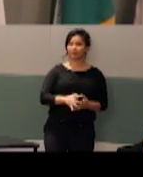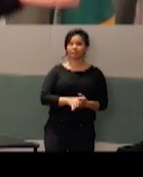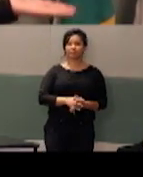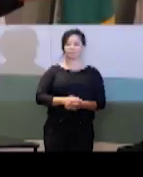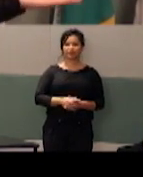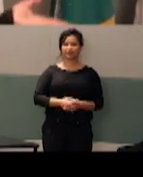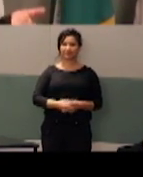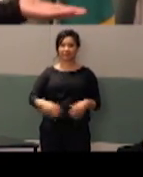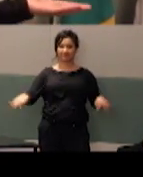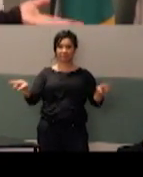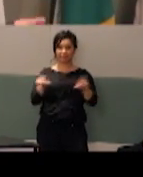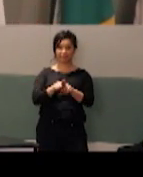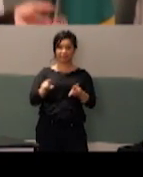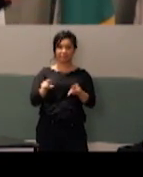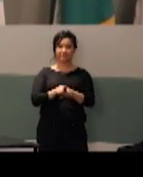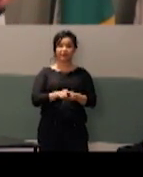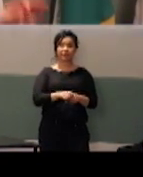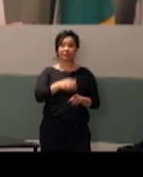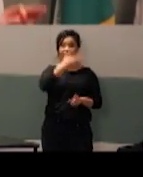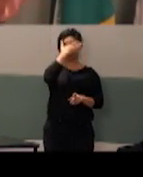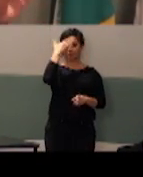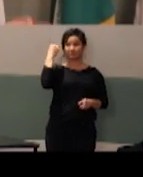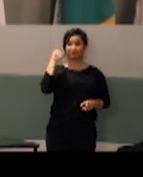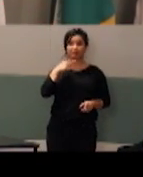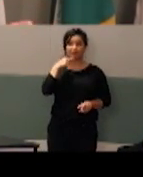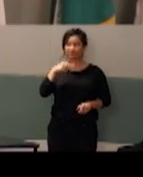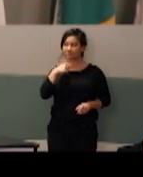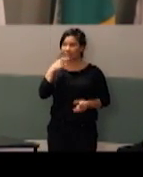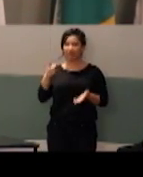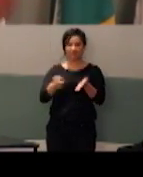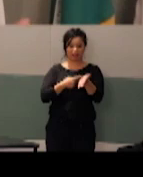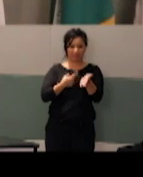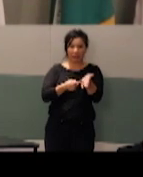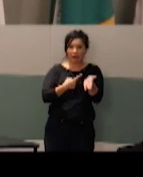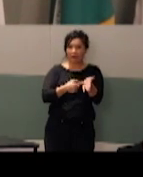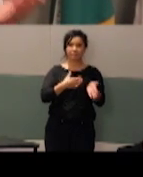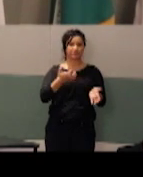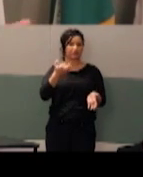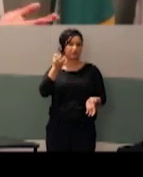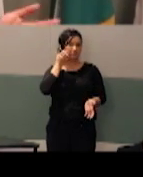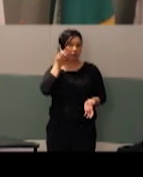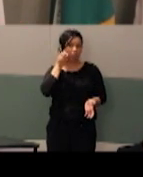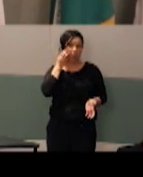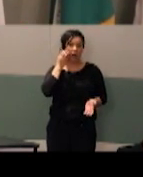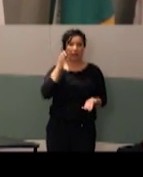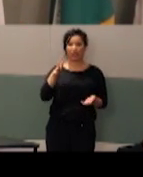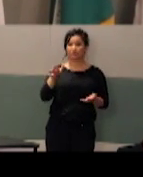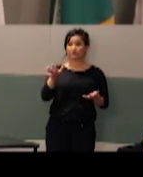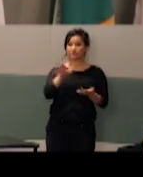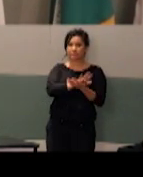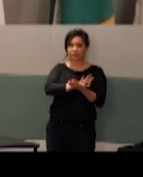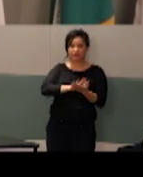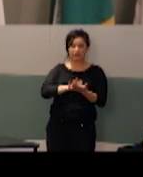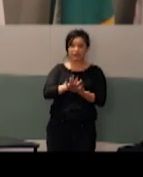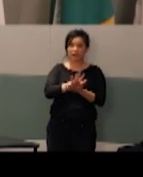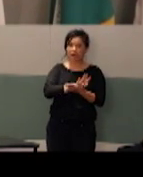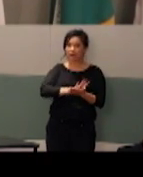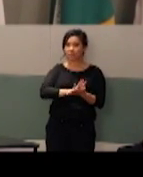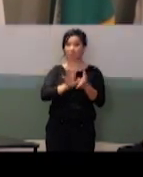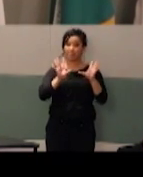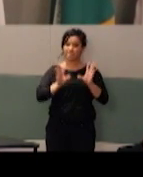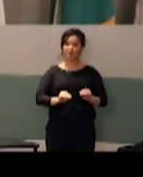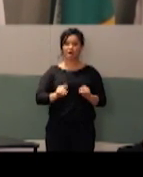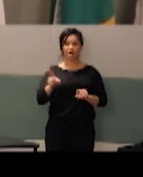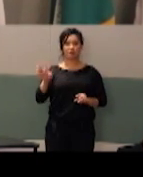que ninguém tem, inclusive os candidatos, tablets ligados, celulares, mobiles. Por favor, que todo mundo desligue os